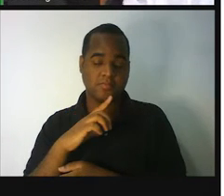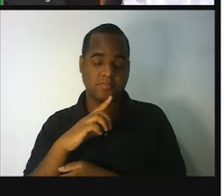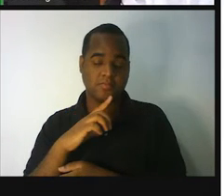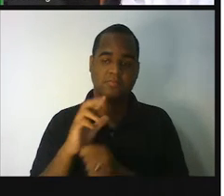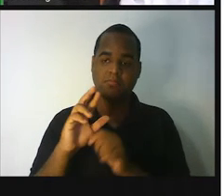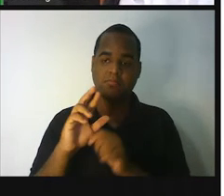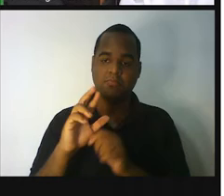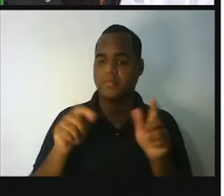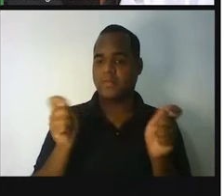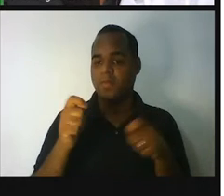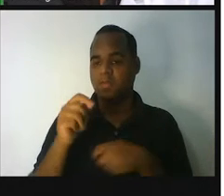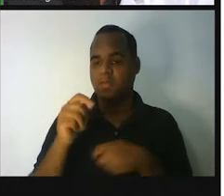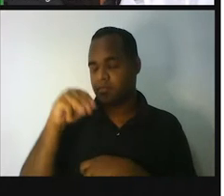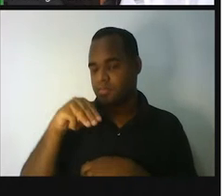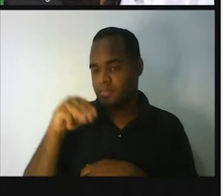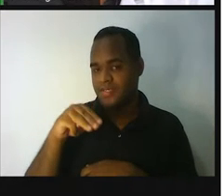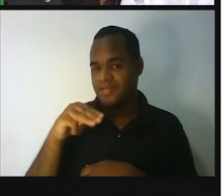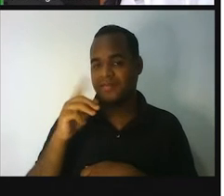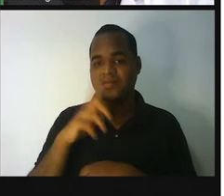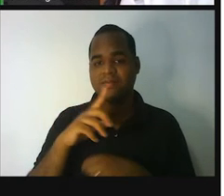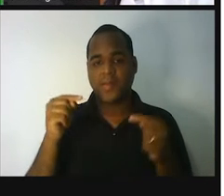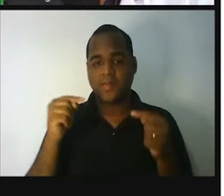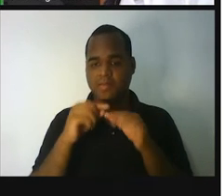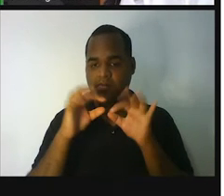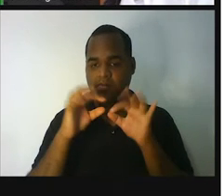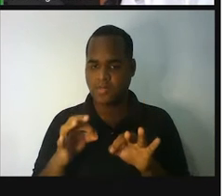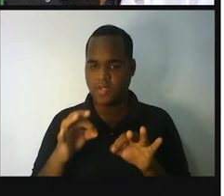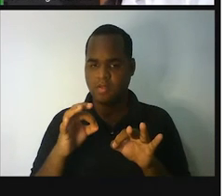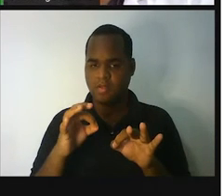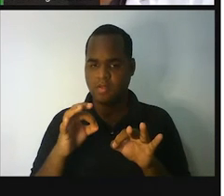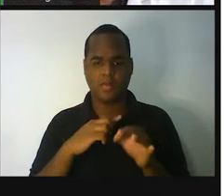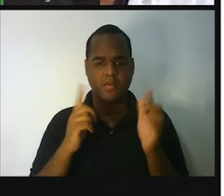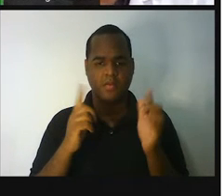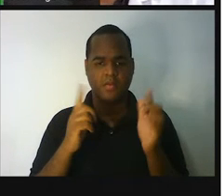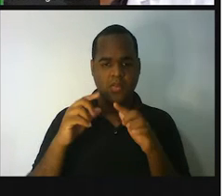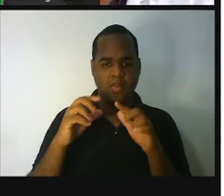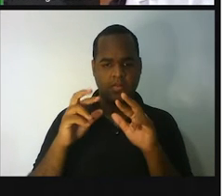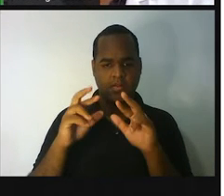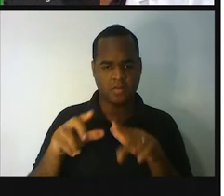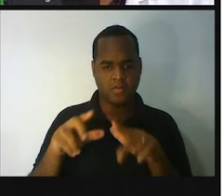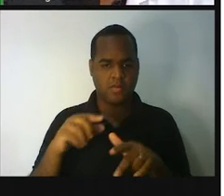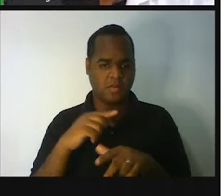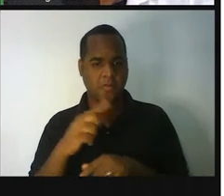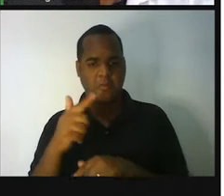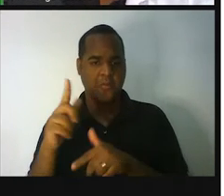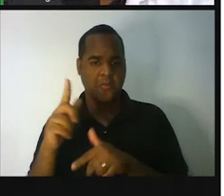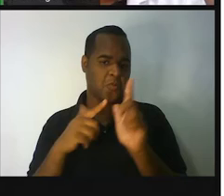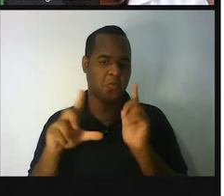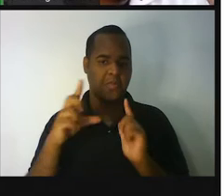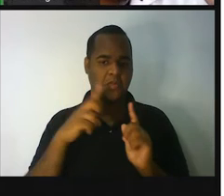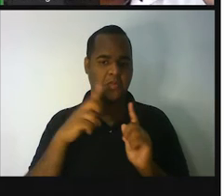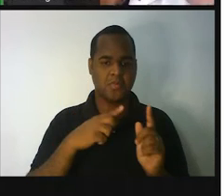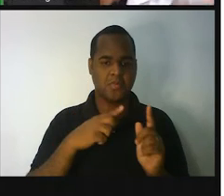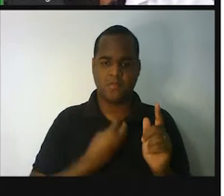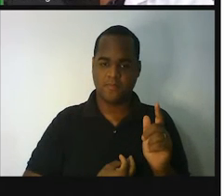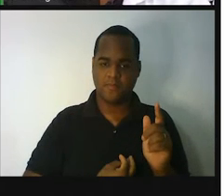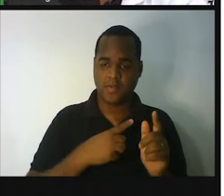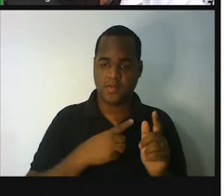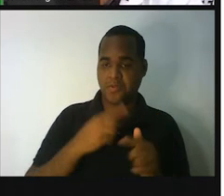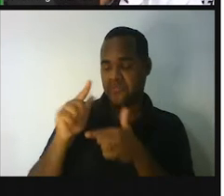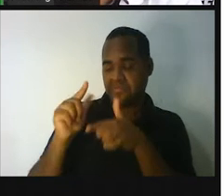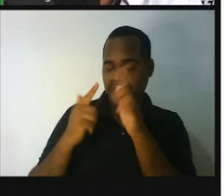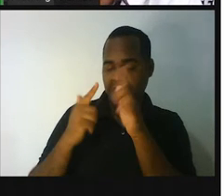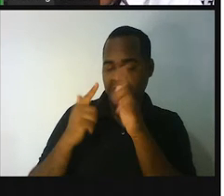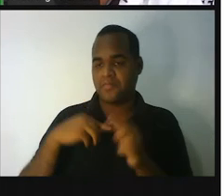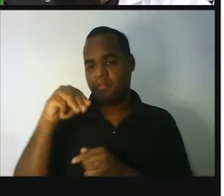será que o médico a forma mais adequada de medir Não Existe outro tipo de de onde Para Além do Meco